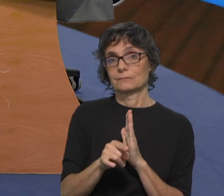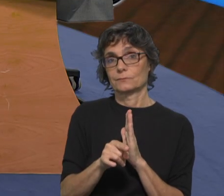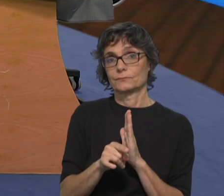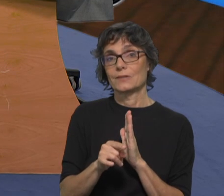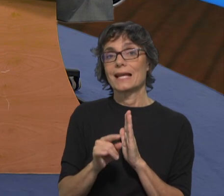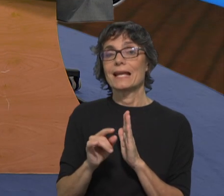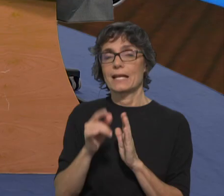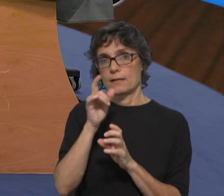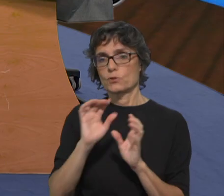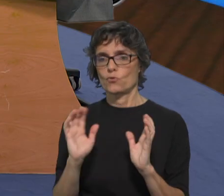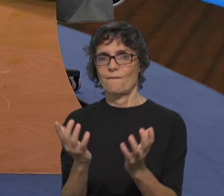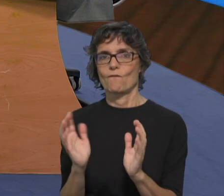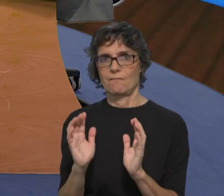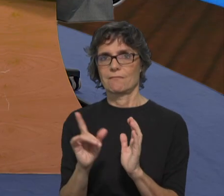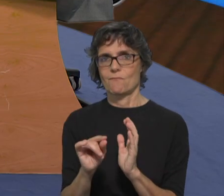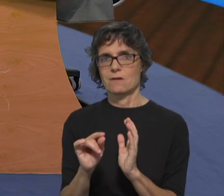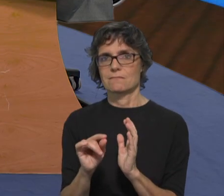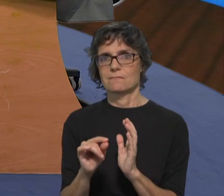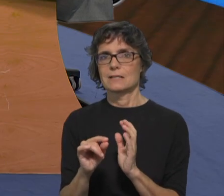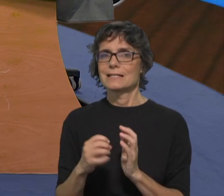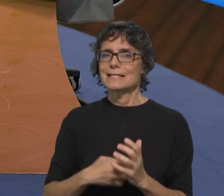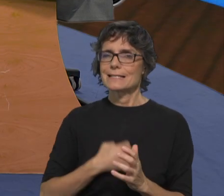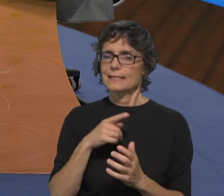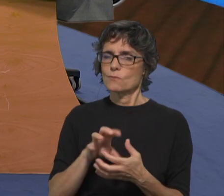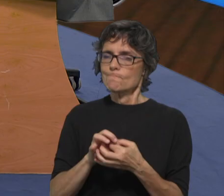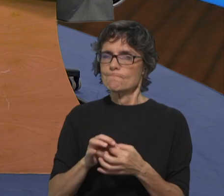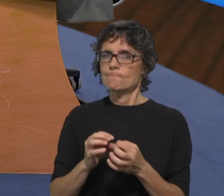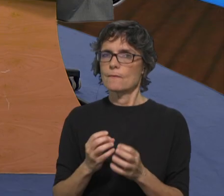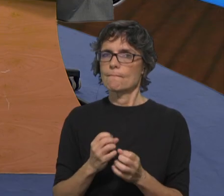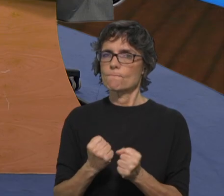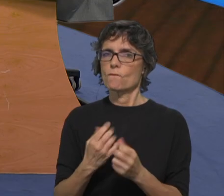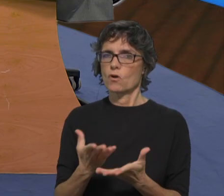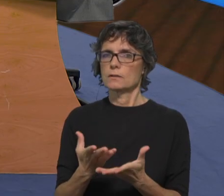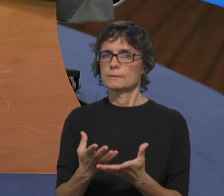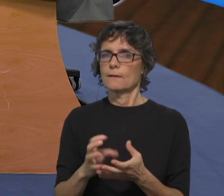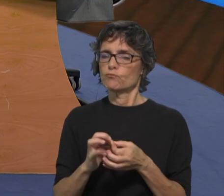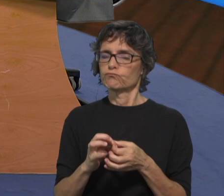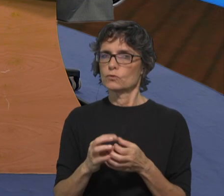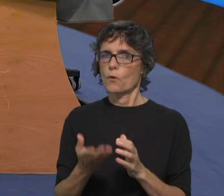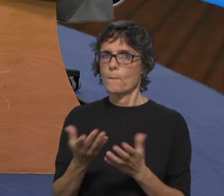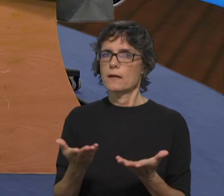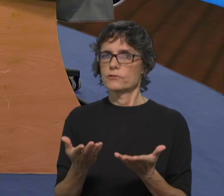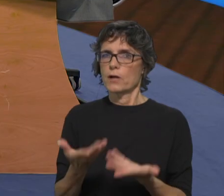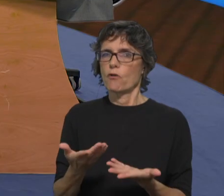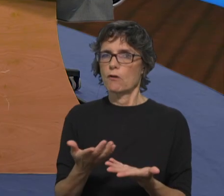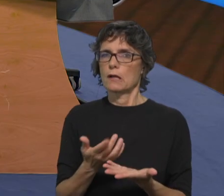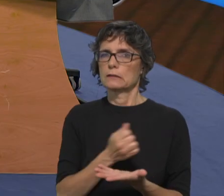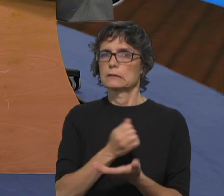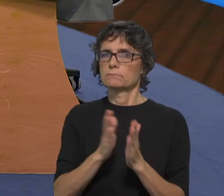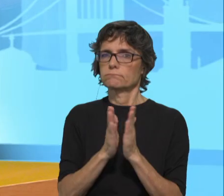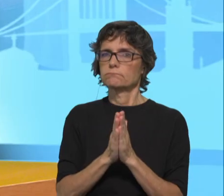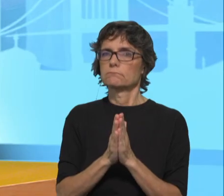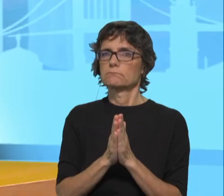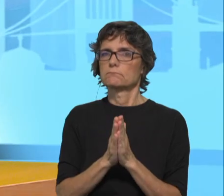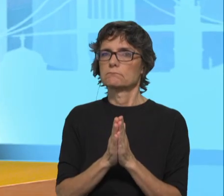Não quer dizer que isso não acontecesse, mas está mais vincado. Há mais a união nas paróquias de todos aqueles.